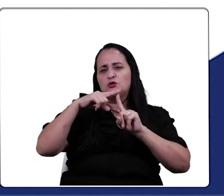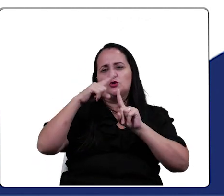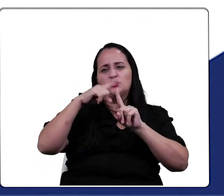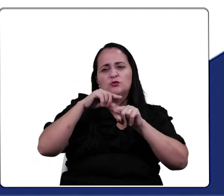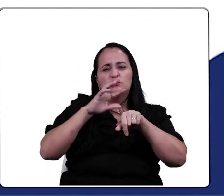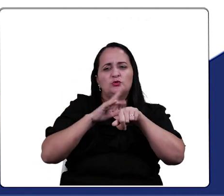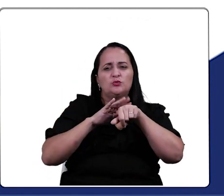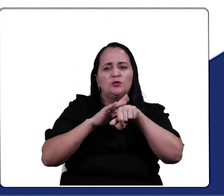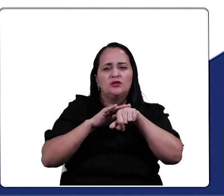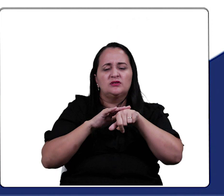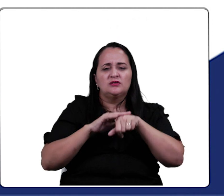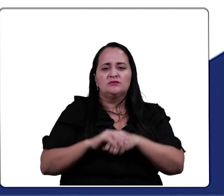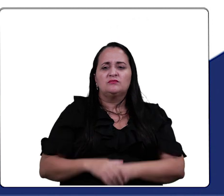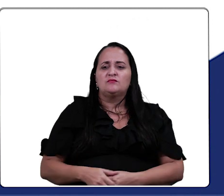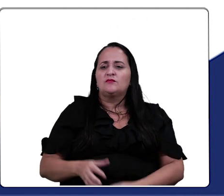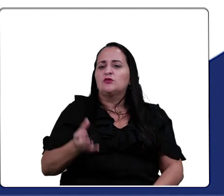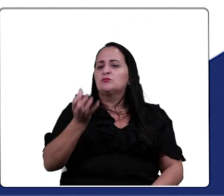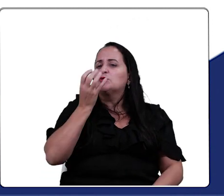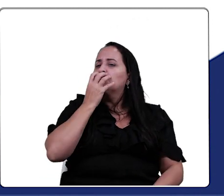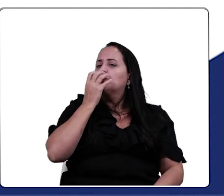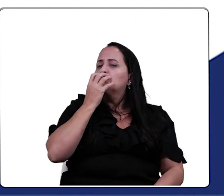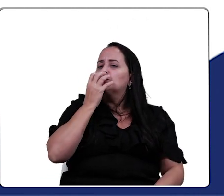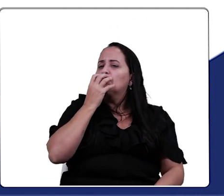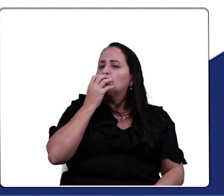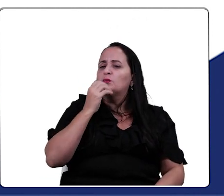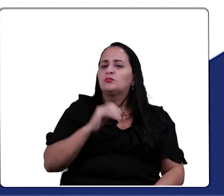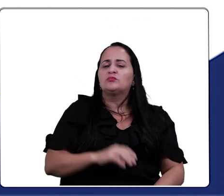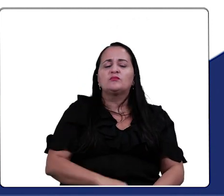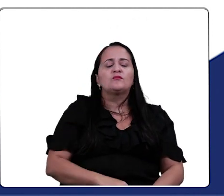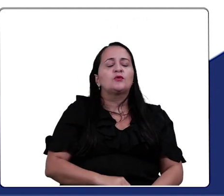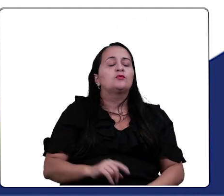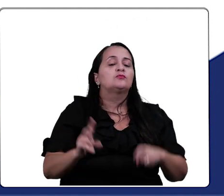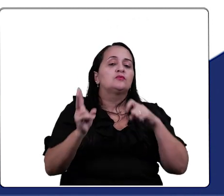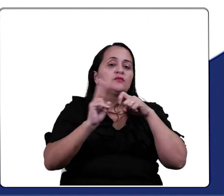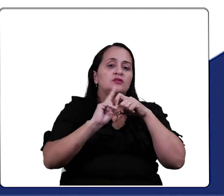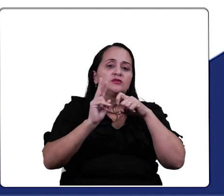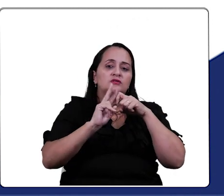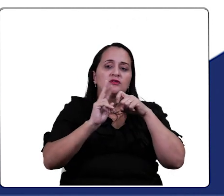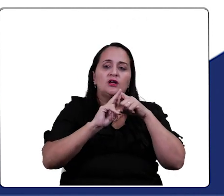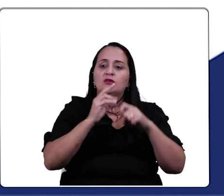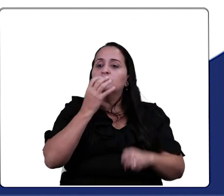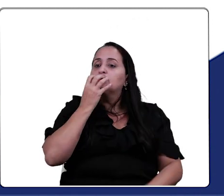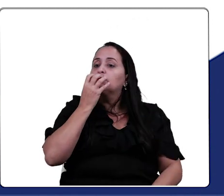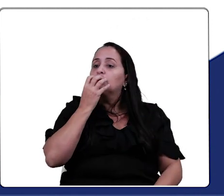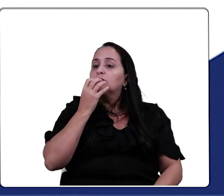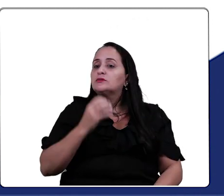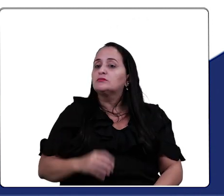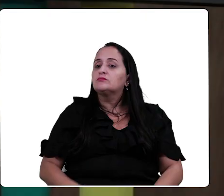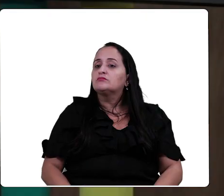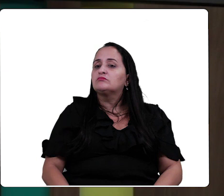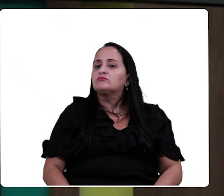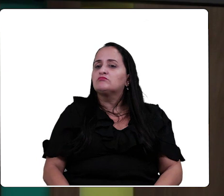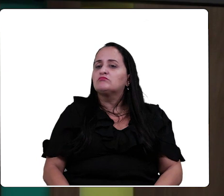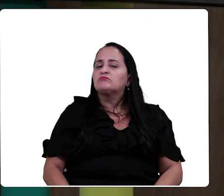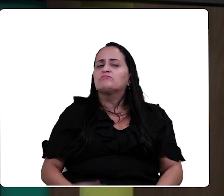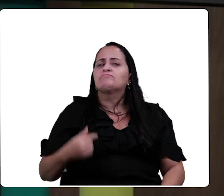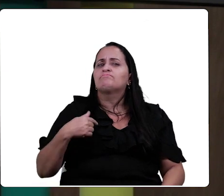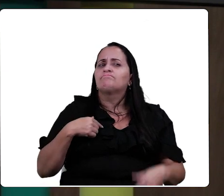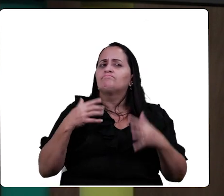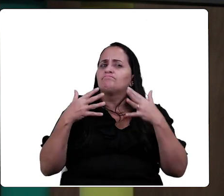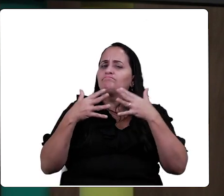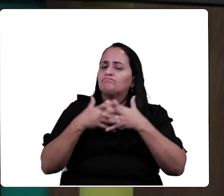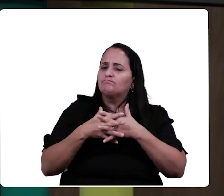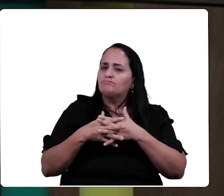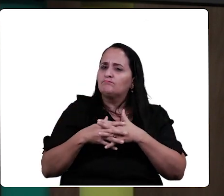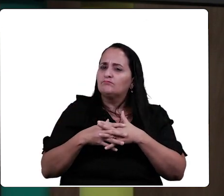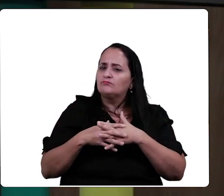tropicais. Letra C, sobre cachorros. Ou letra D, do veterinário de cães. Aí fiquei